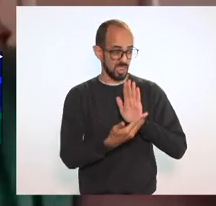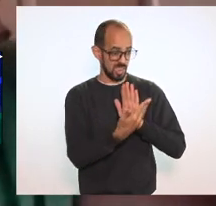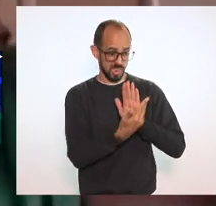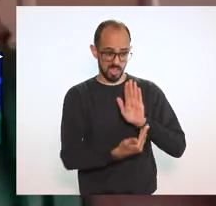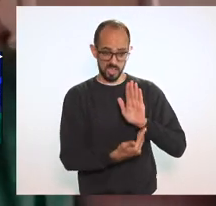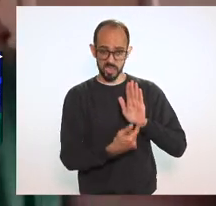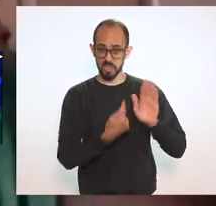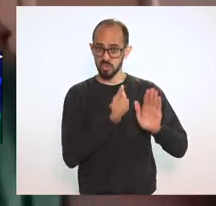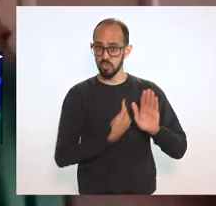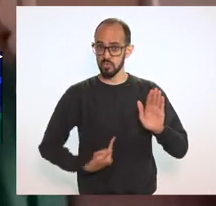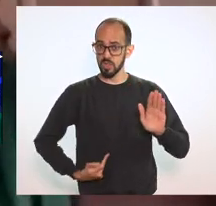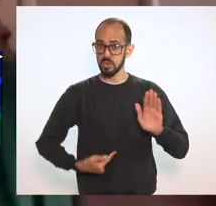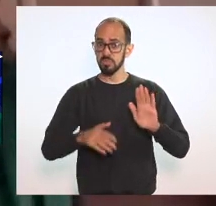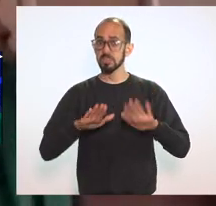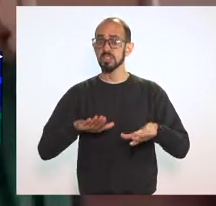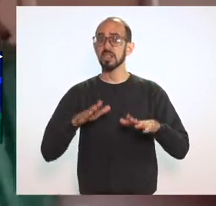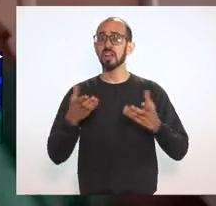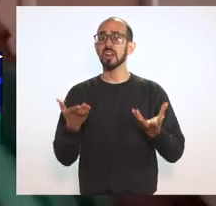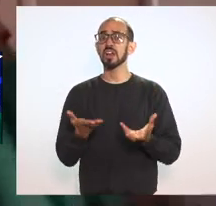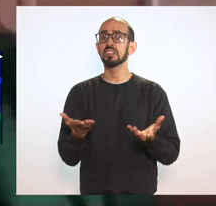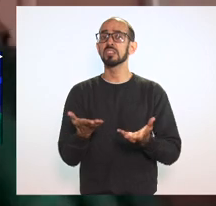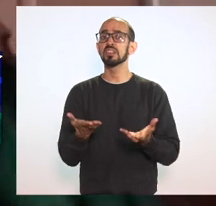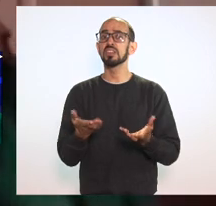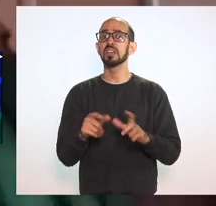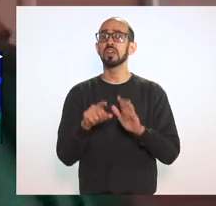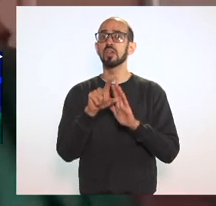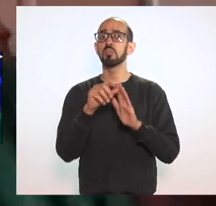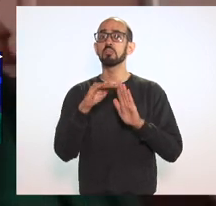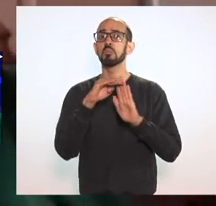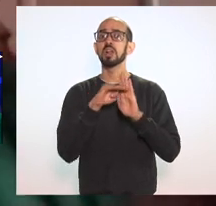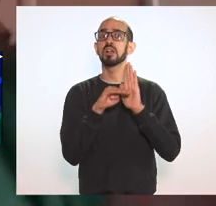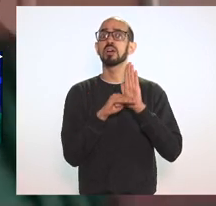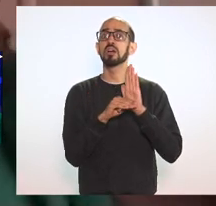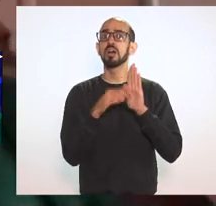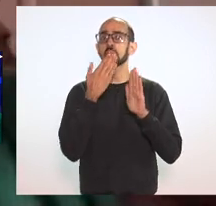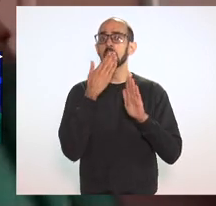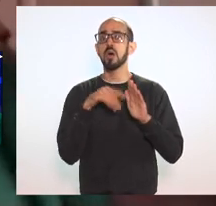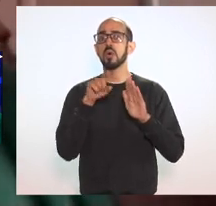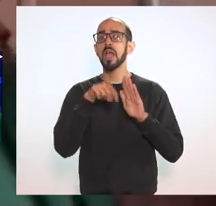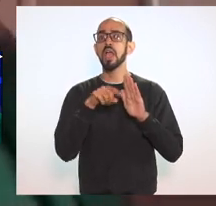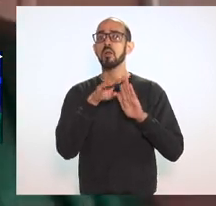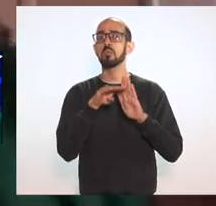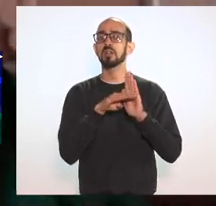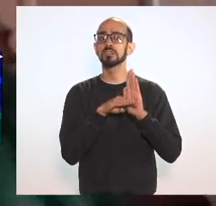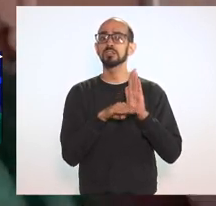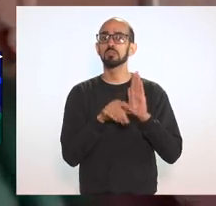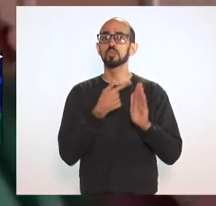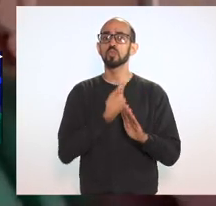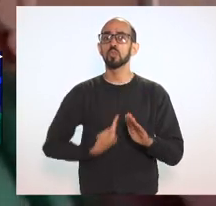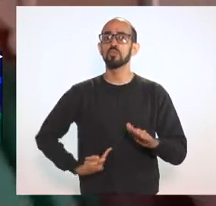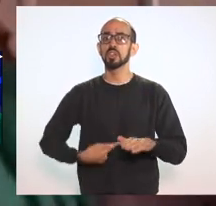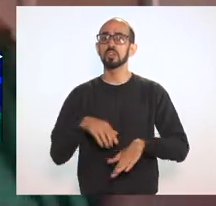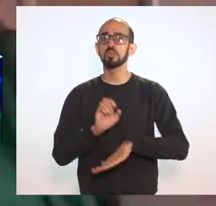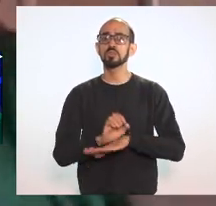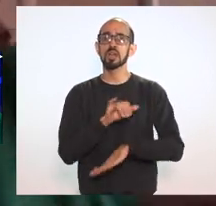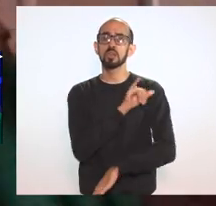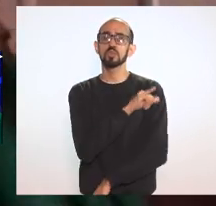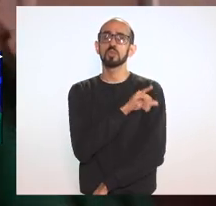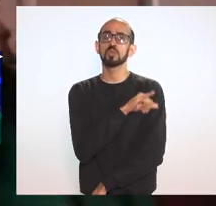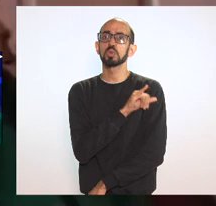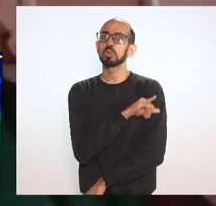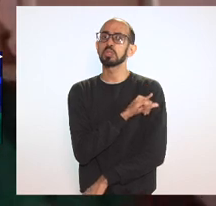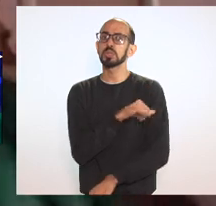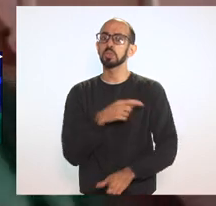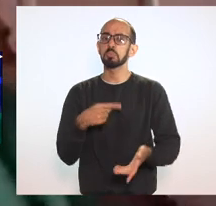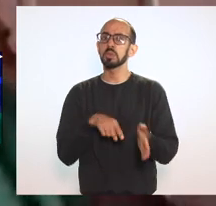apresentação de um plano de contingenciamento qual é o plano do Governo do Estado do Rio de Janeiro para